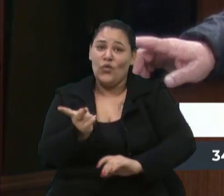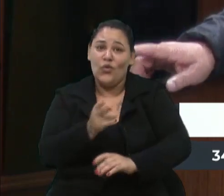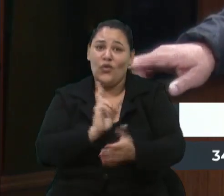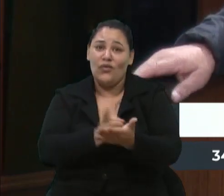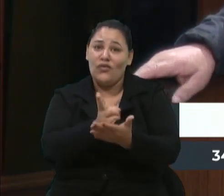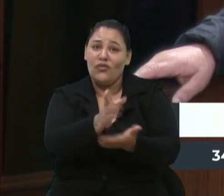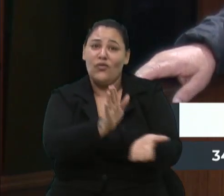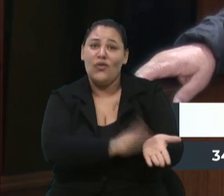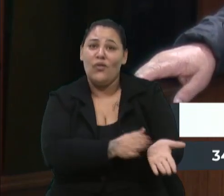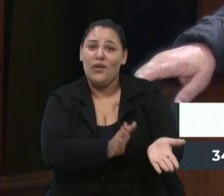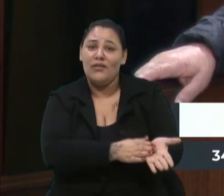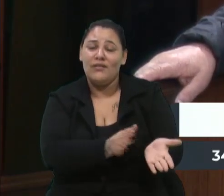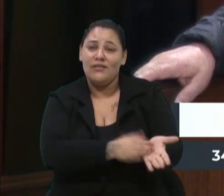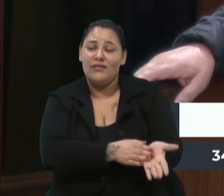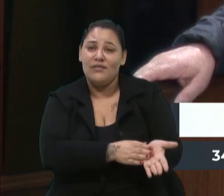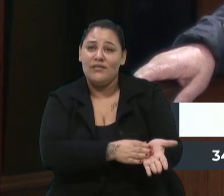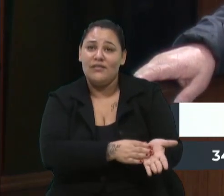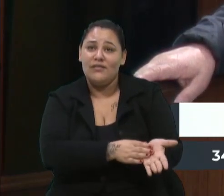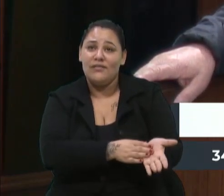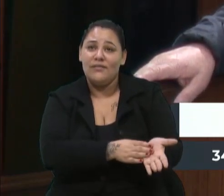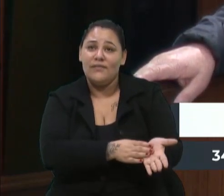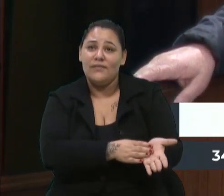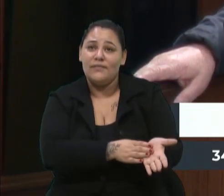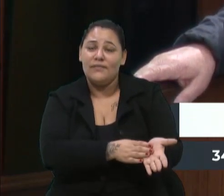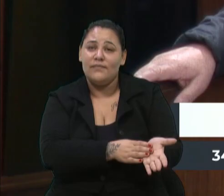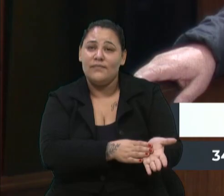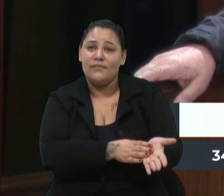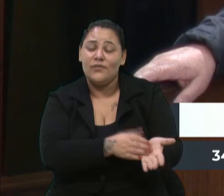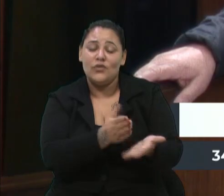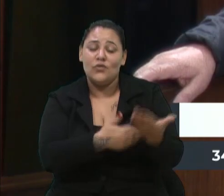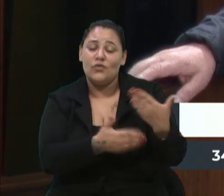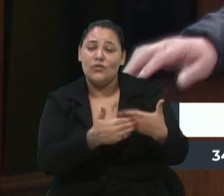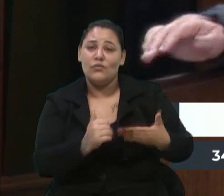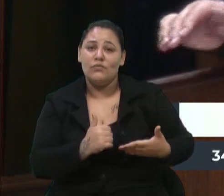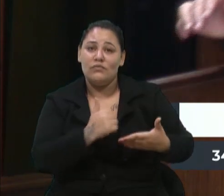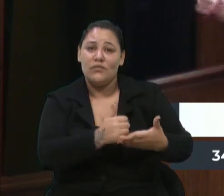hoje, no momento, nenhum. Então, a contribuição sindical que existia,